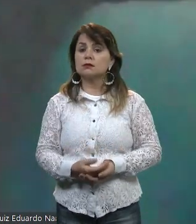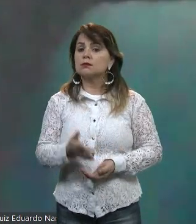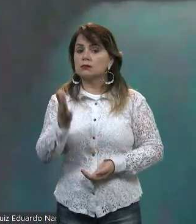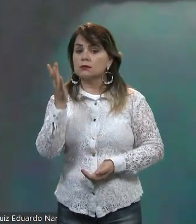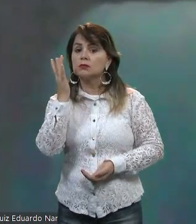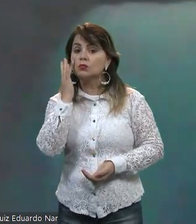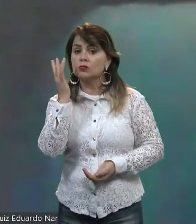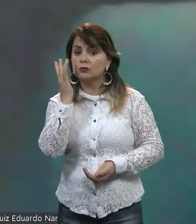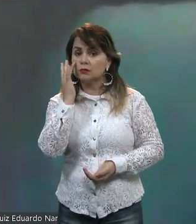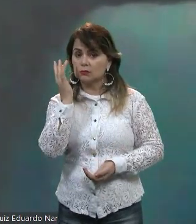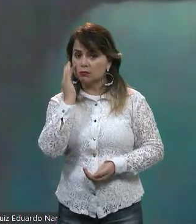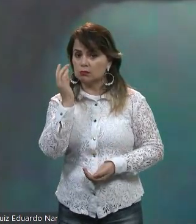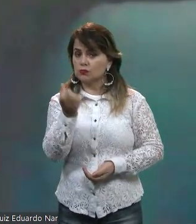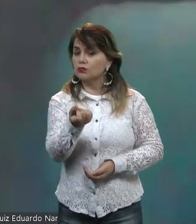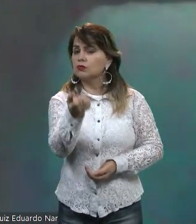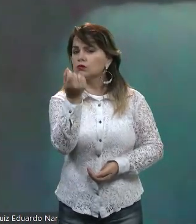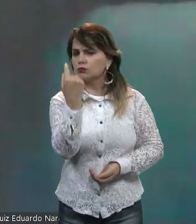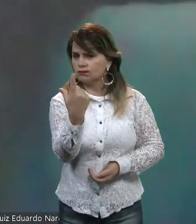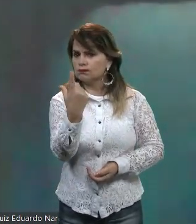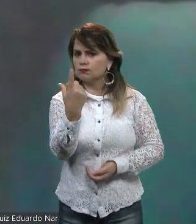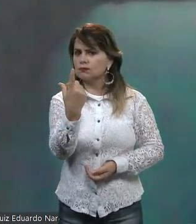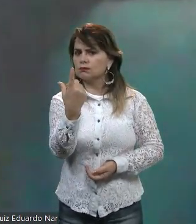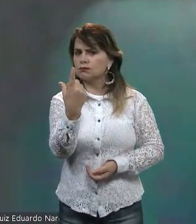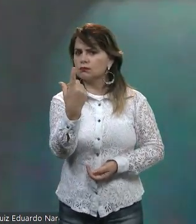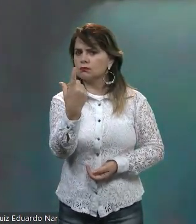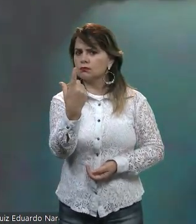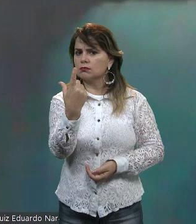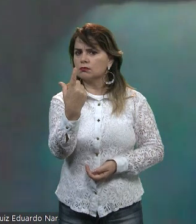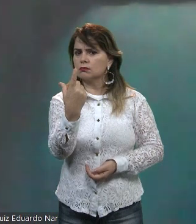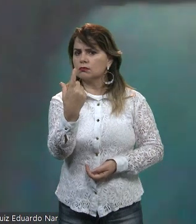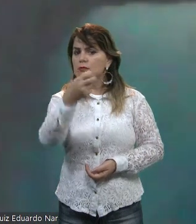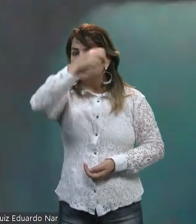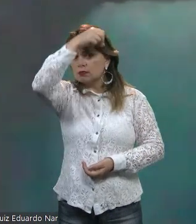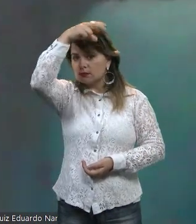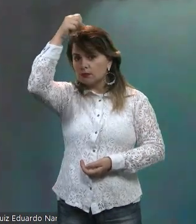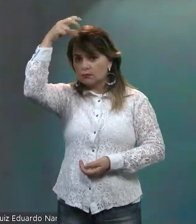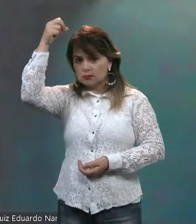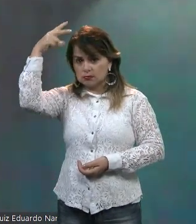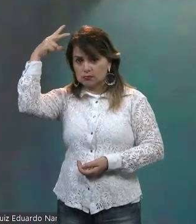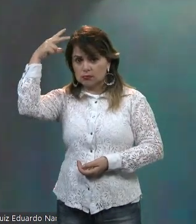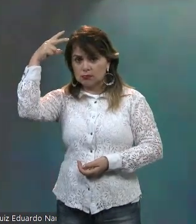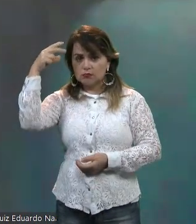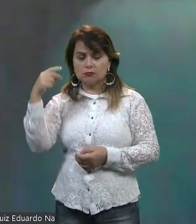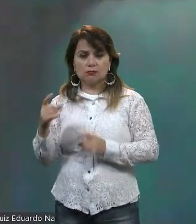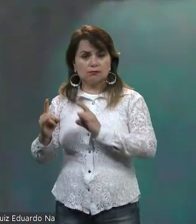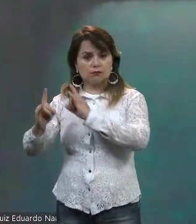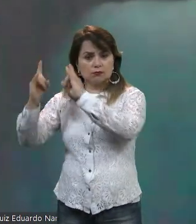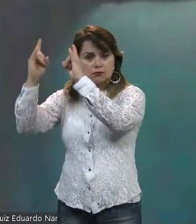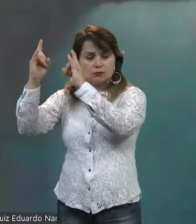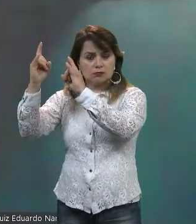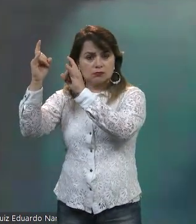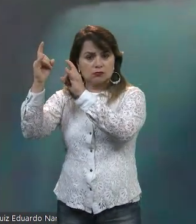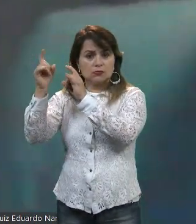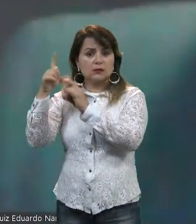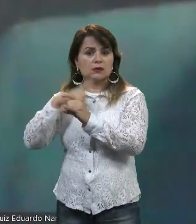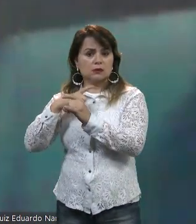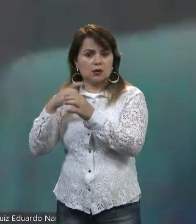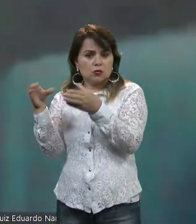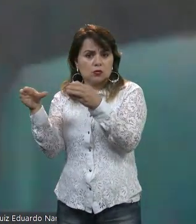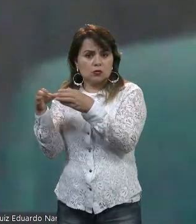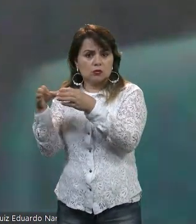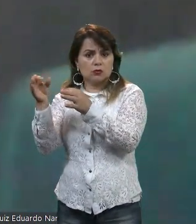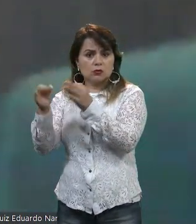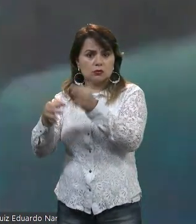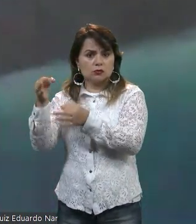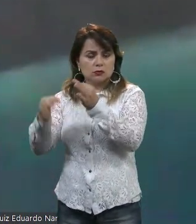acho um absurdo, a prefeitura que tem lá o seu corpo jurídico. Queria fazer